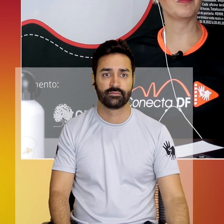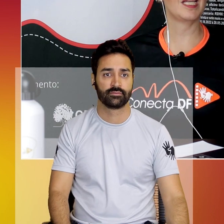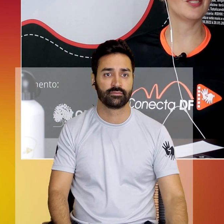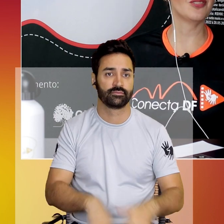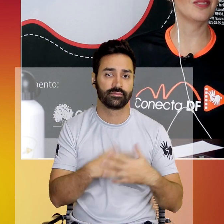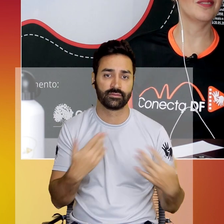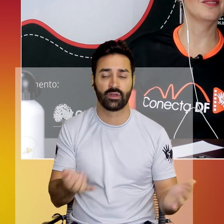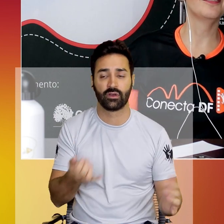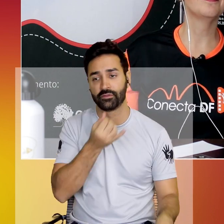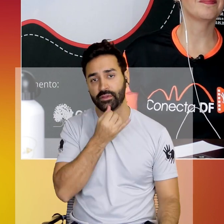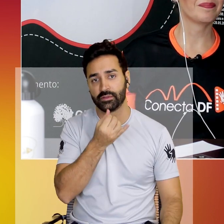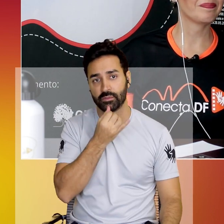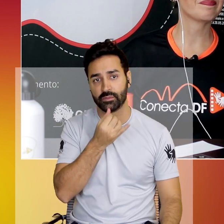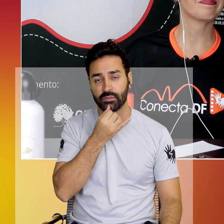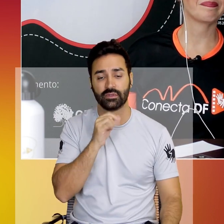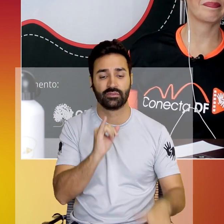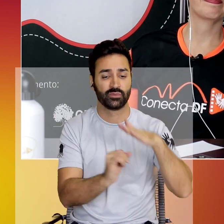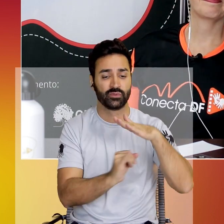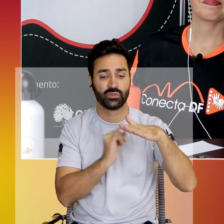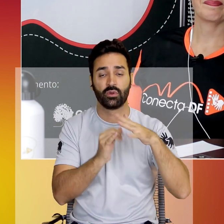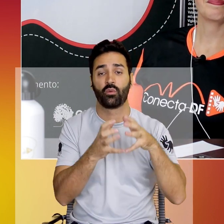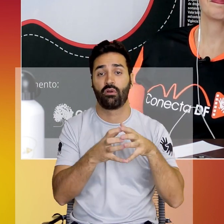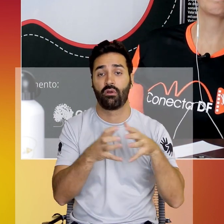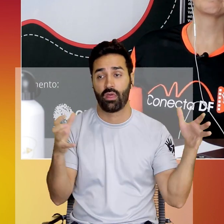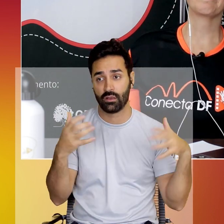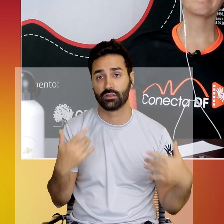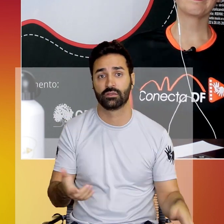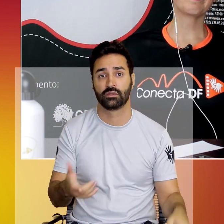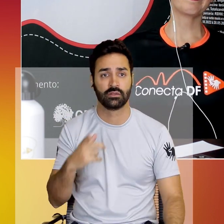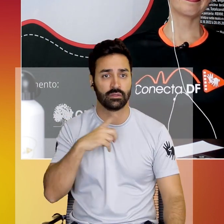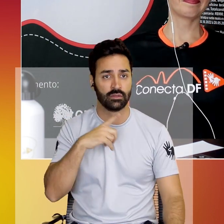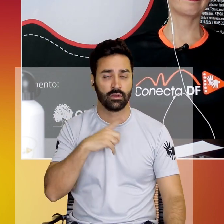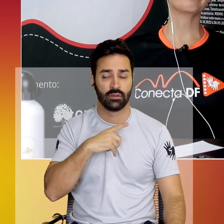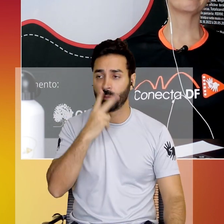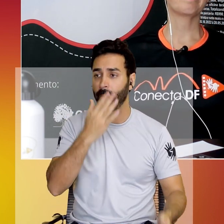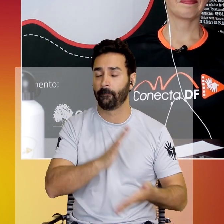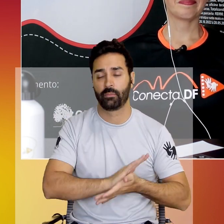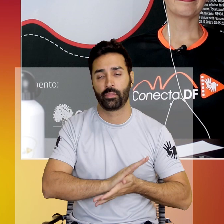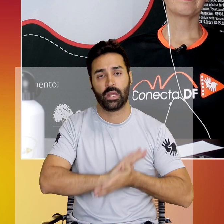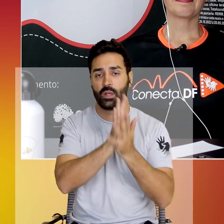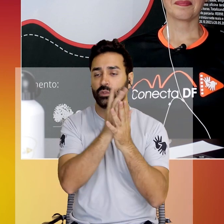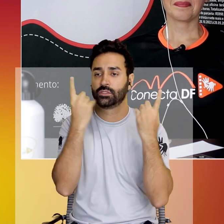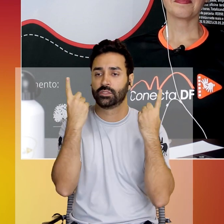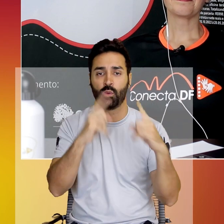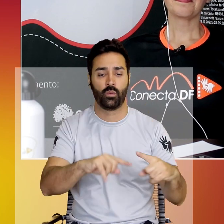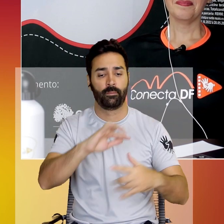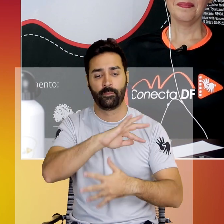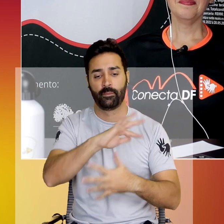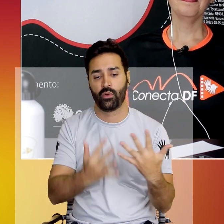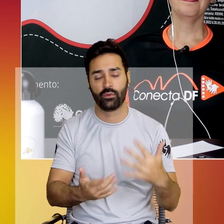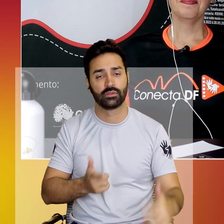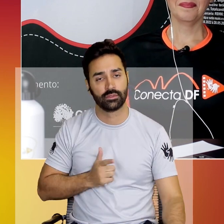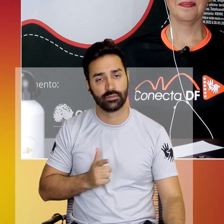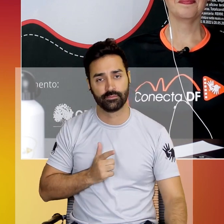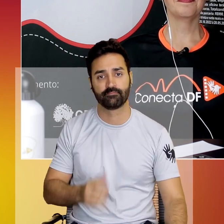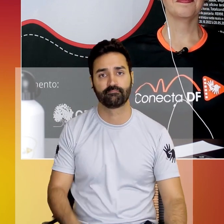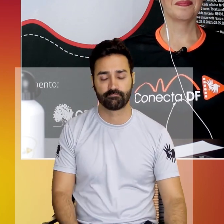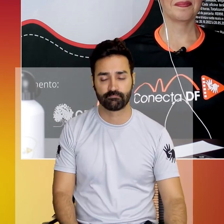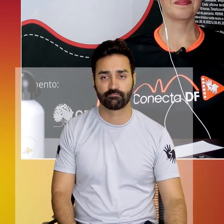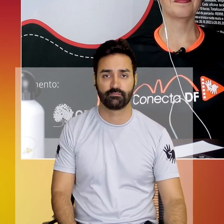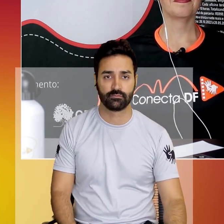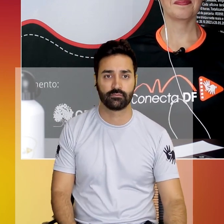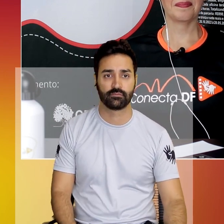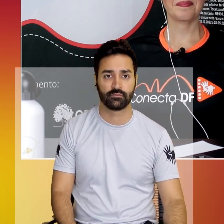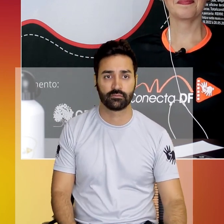infelizmente, instituição grande, ela tem, acho que, um preconceito, né? Na verdade, quando eu